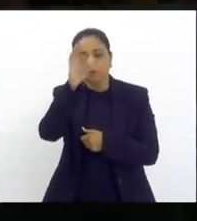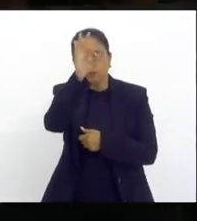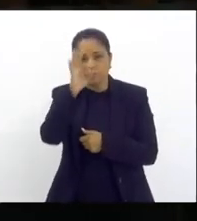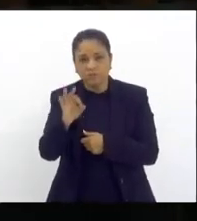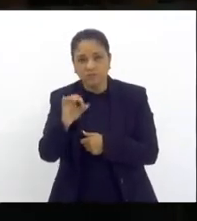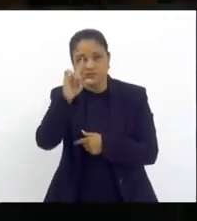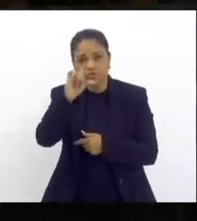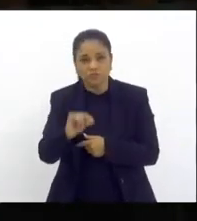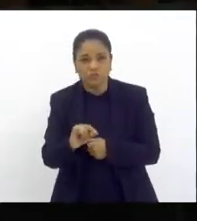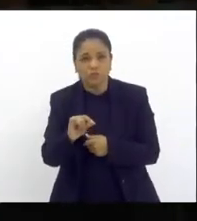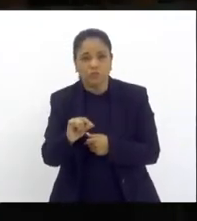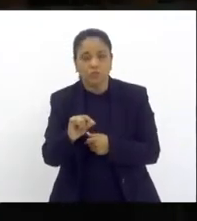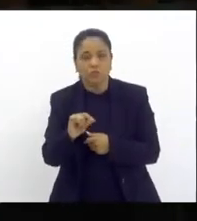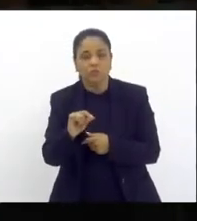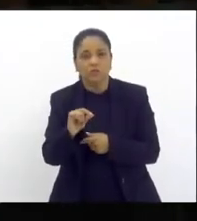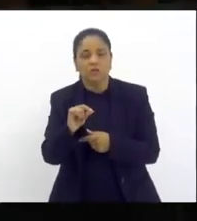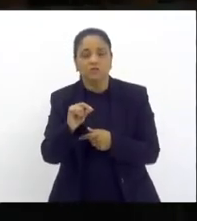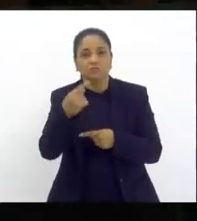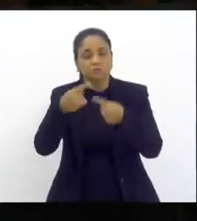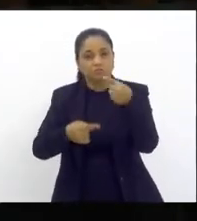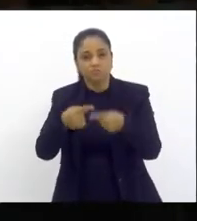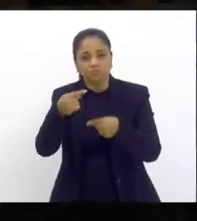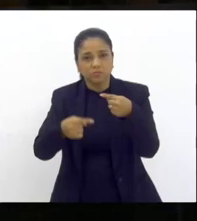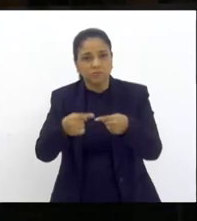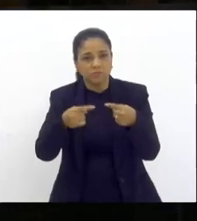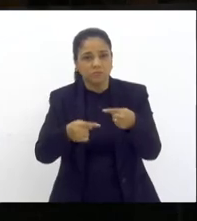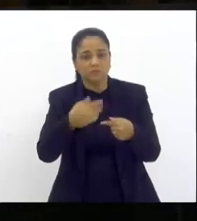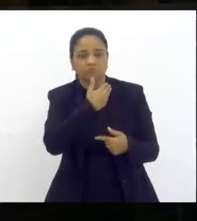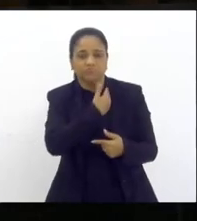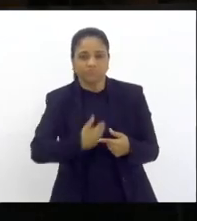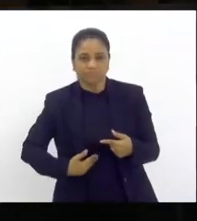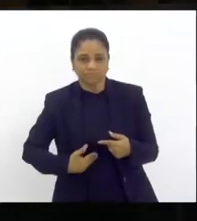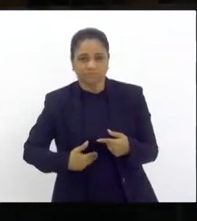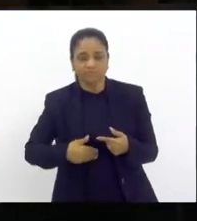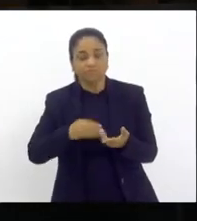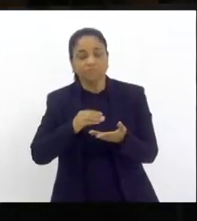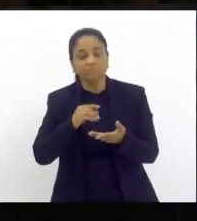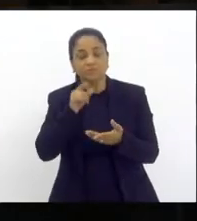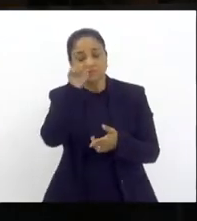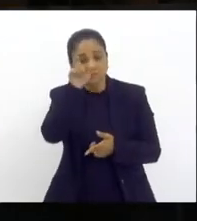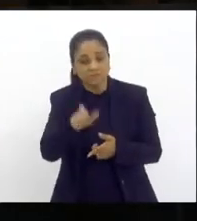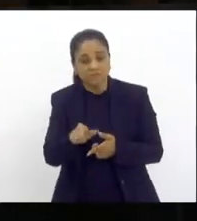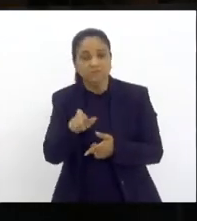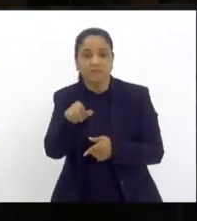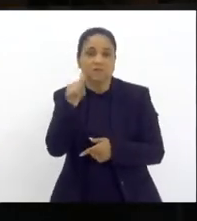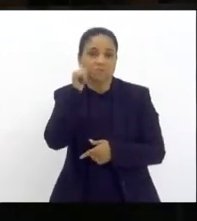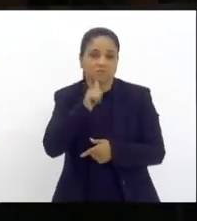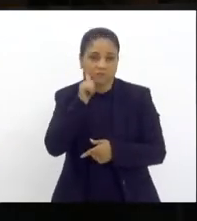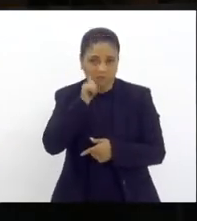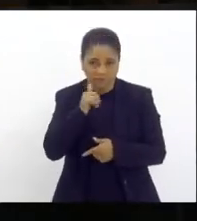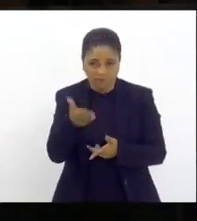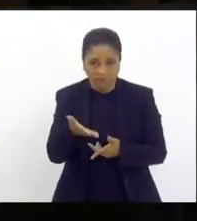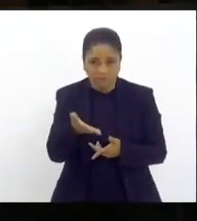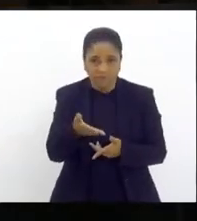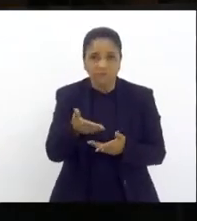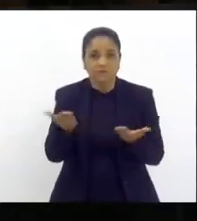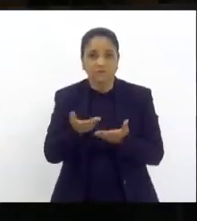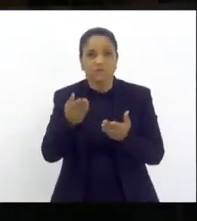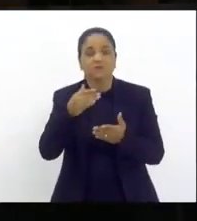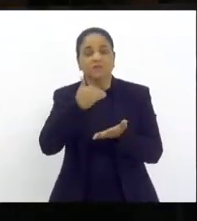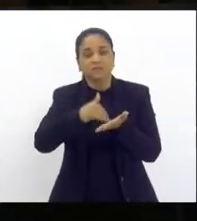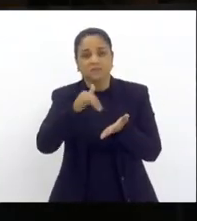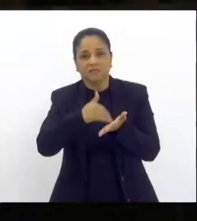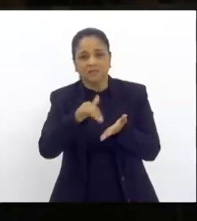previsto para as políticas destinadas às mulheres. Hoje, a gente tem a criação de uma nova Secretaria de Políticas de